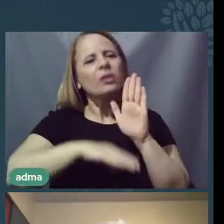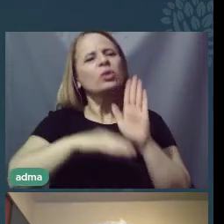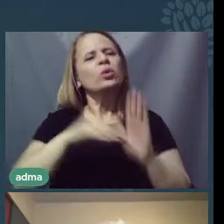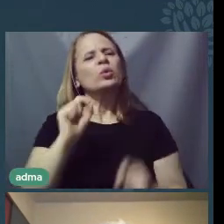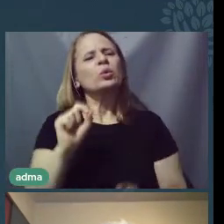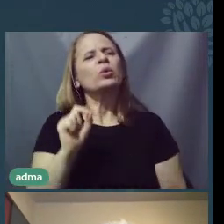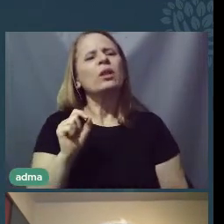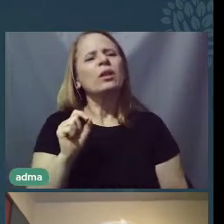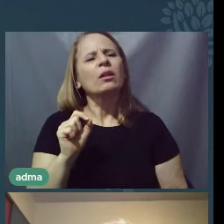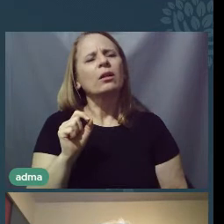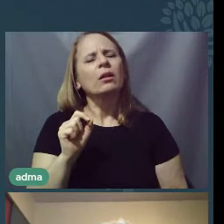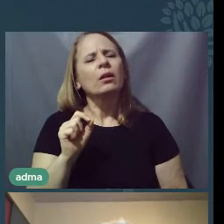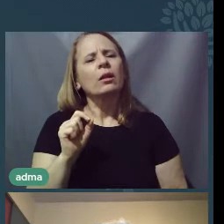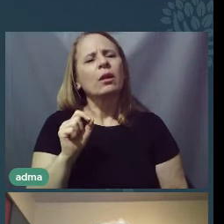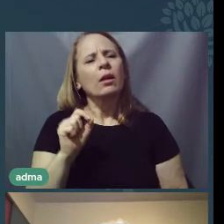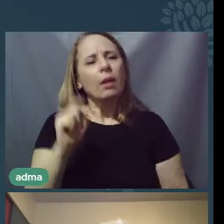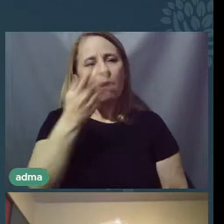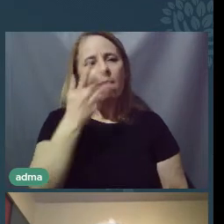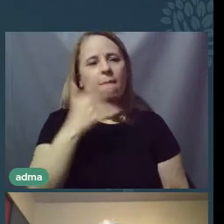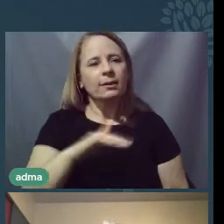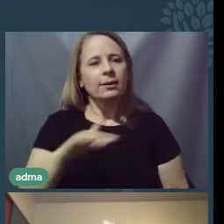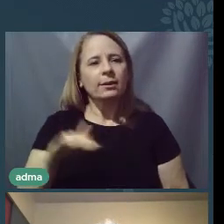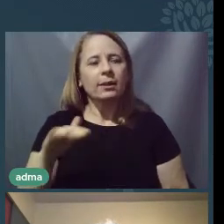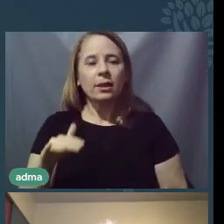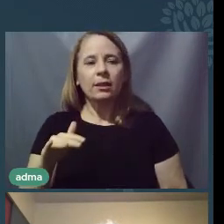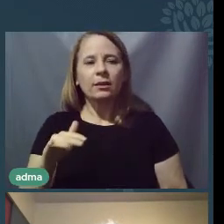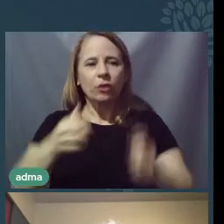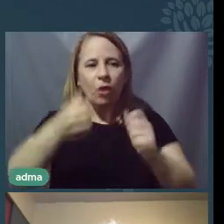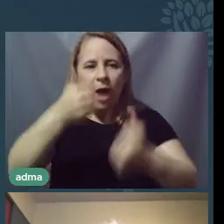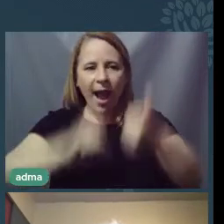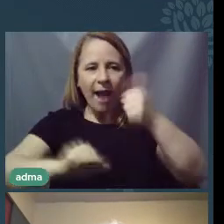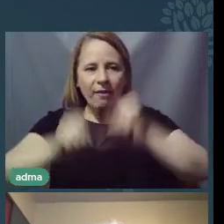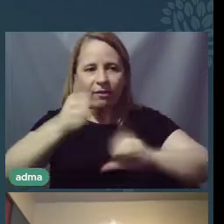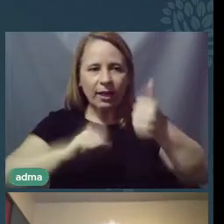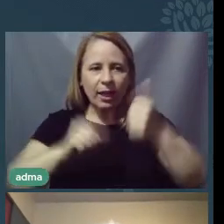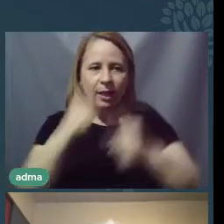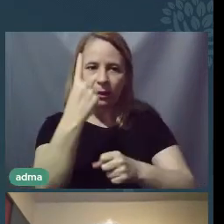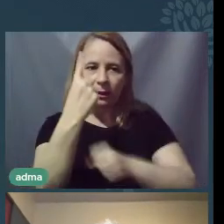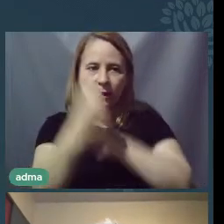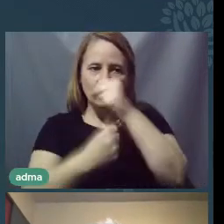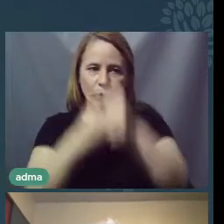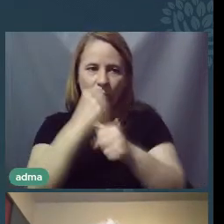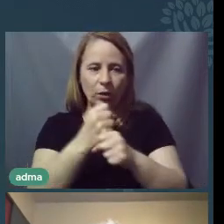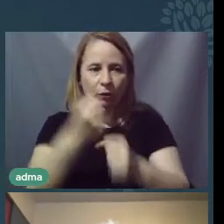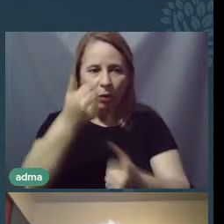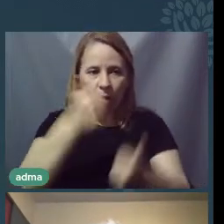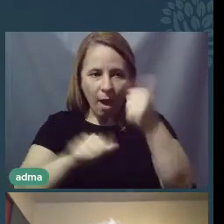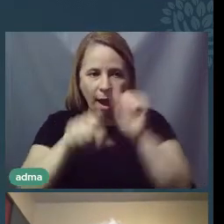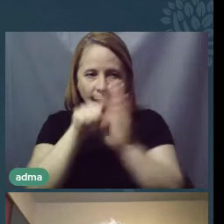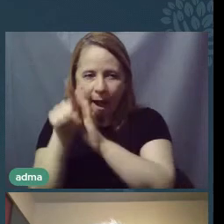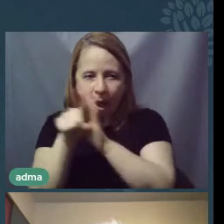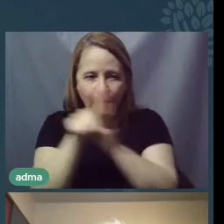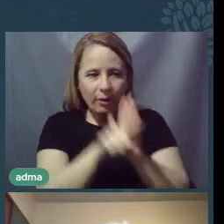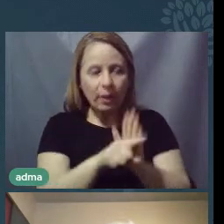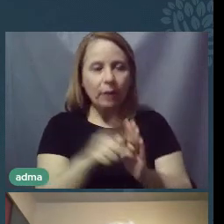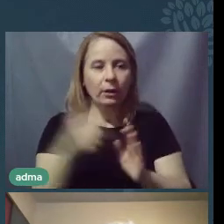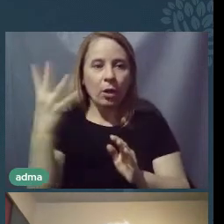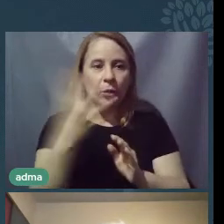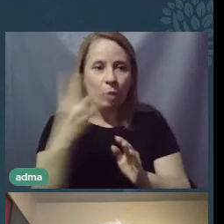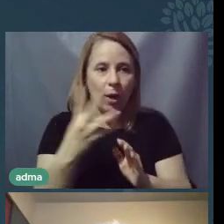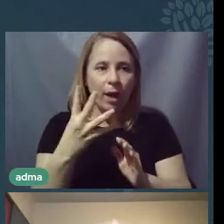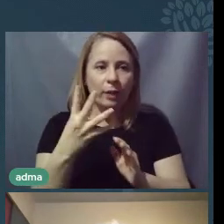Vejam bem que essas crianças foram reavaliadas ao longo desse um ano no 4º, no 8º e